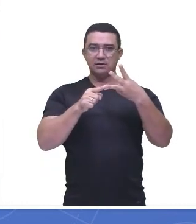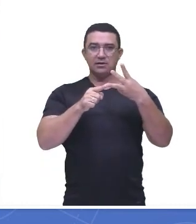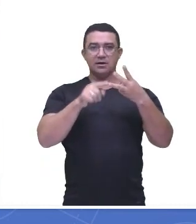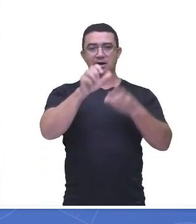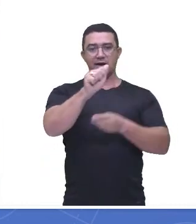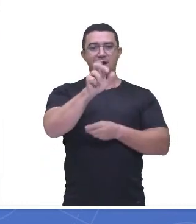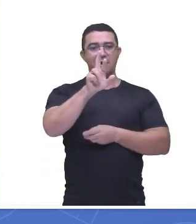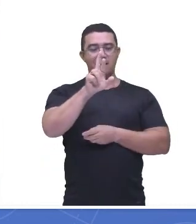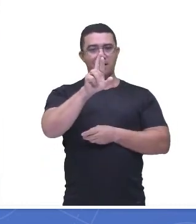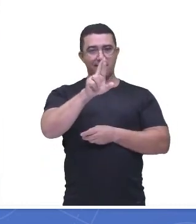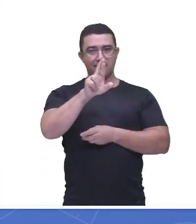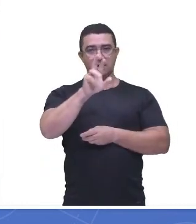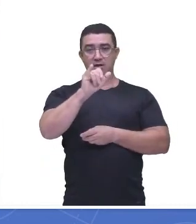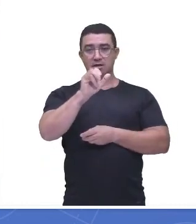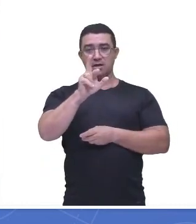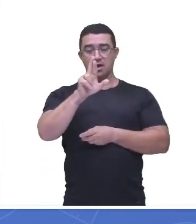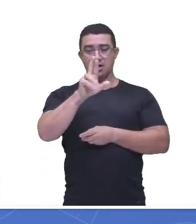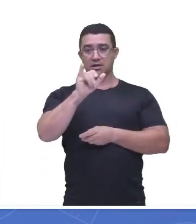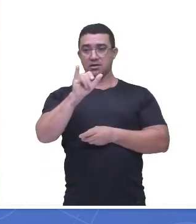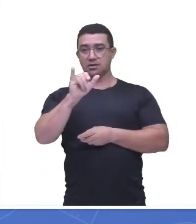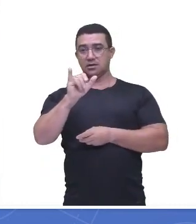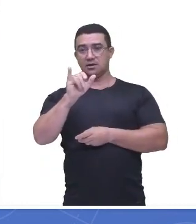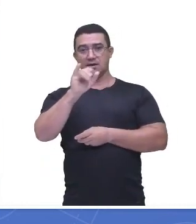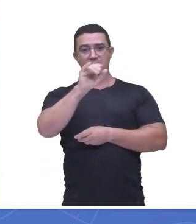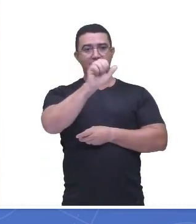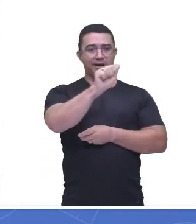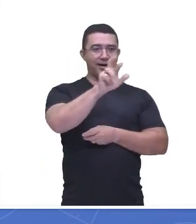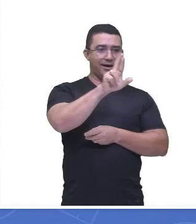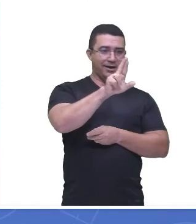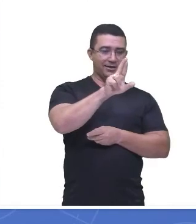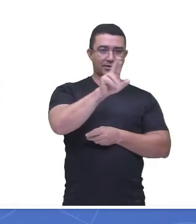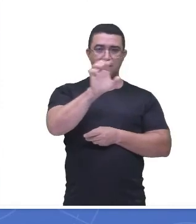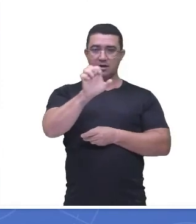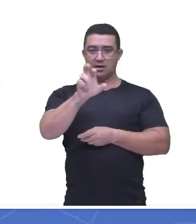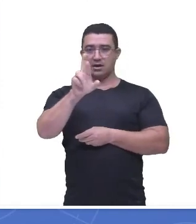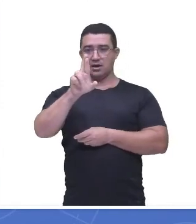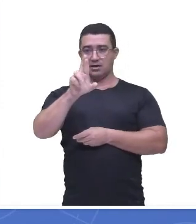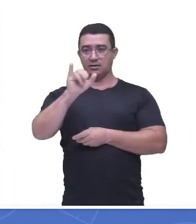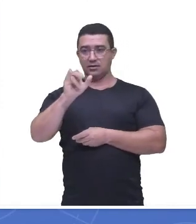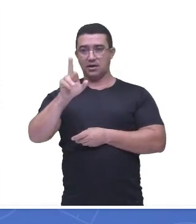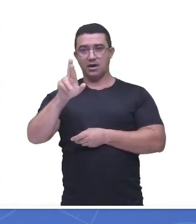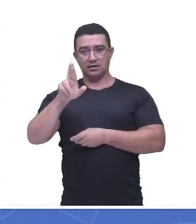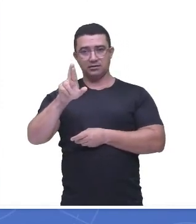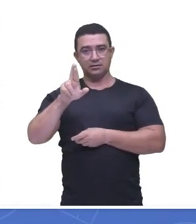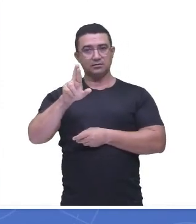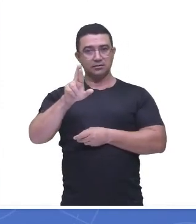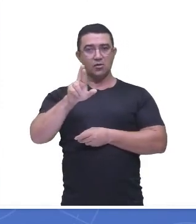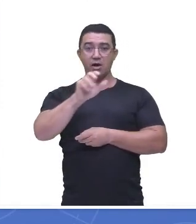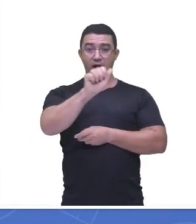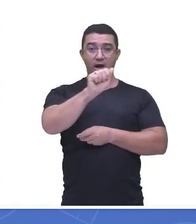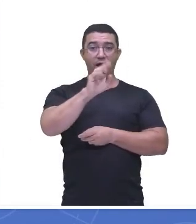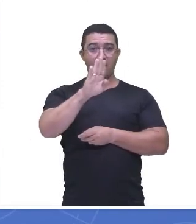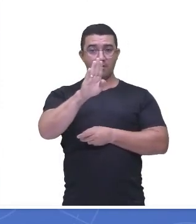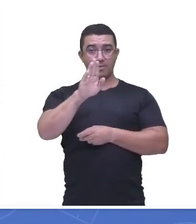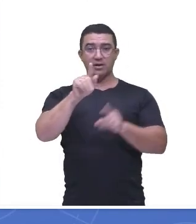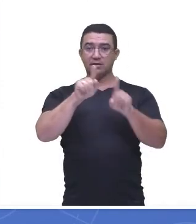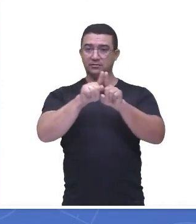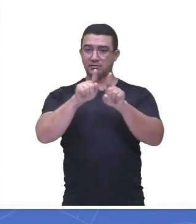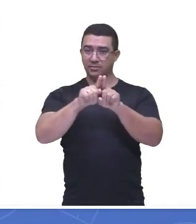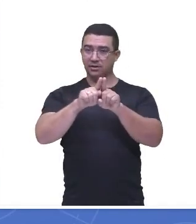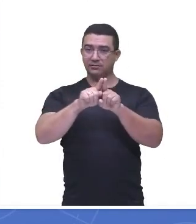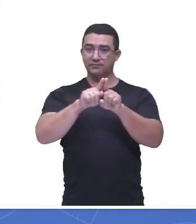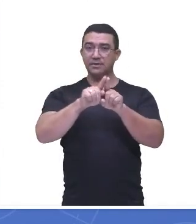e, r, e, r, a desinência como que é? Aba, ia. Aba para primeira conjugação, a, r,